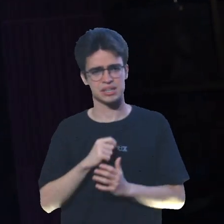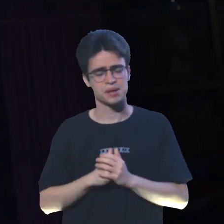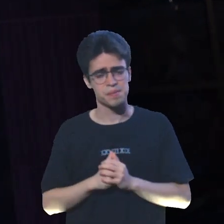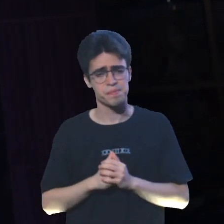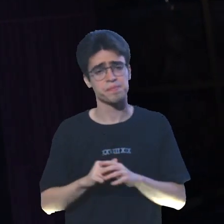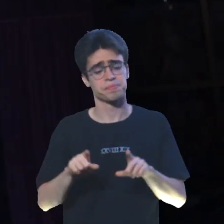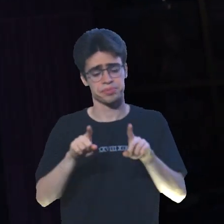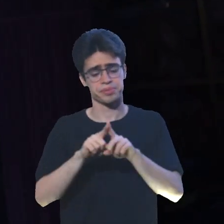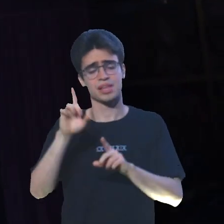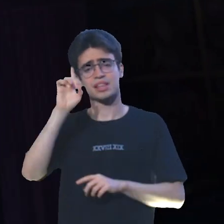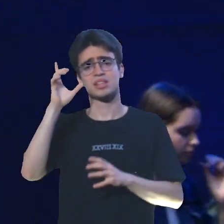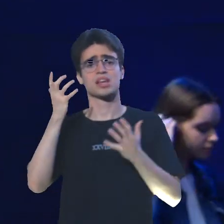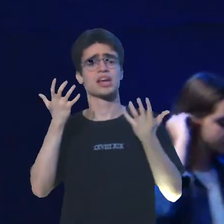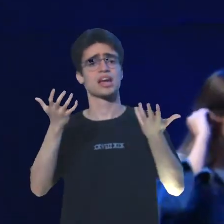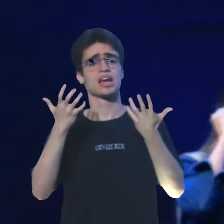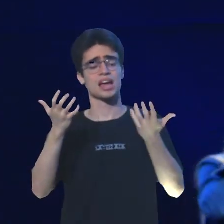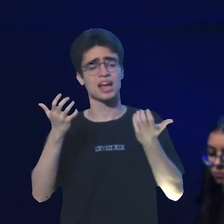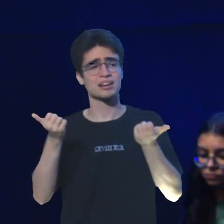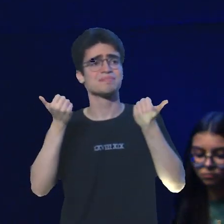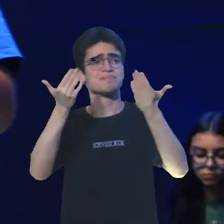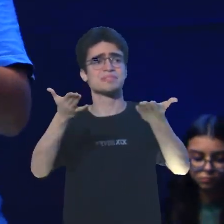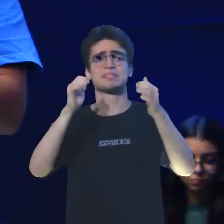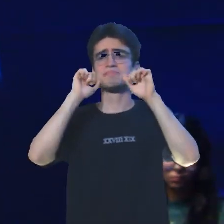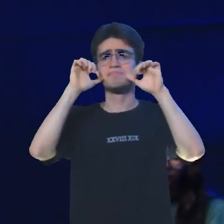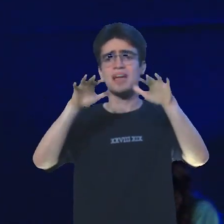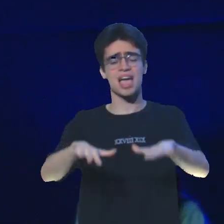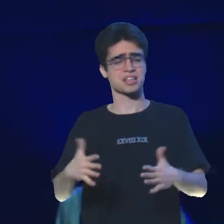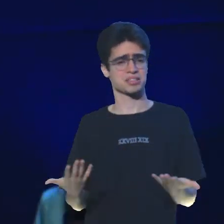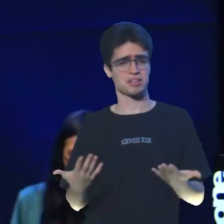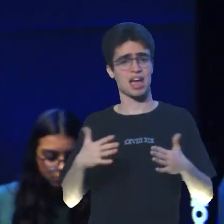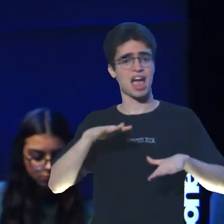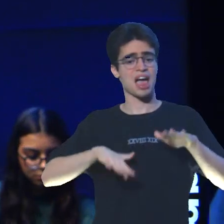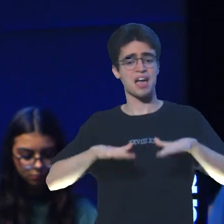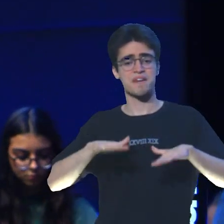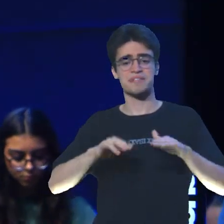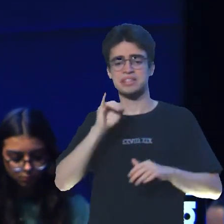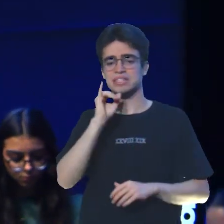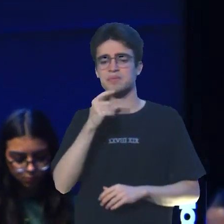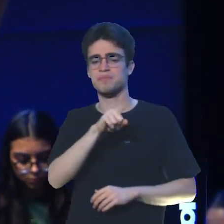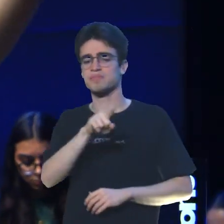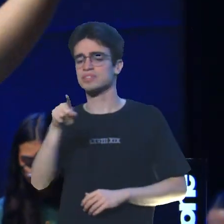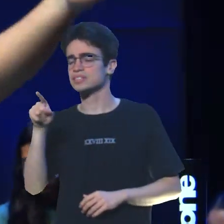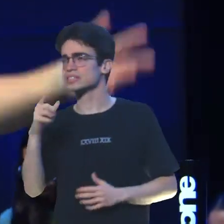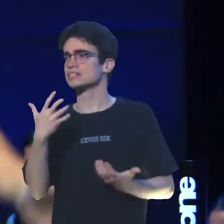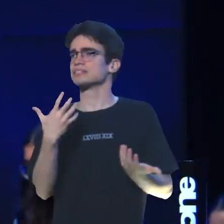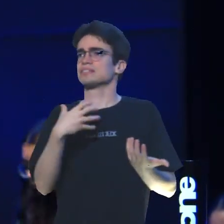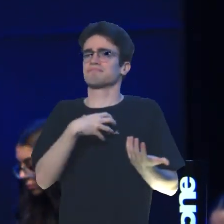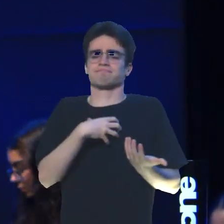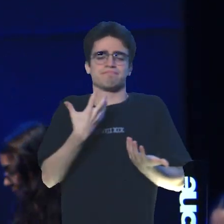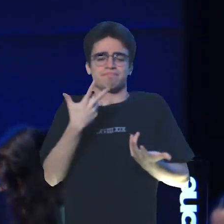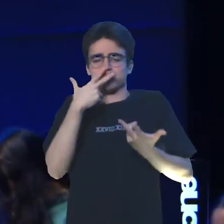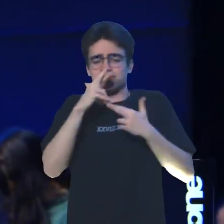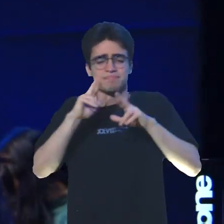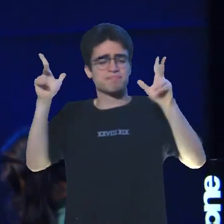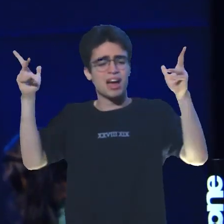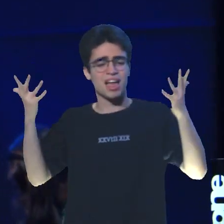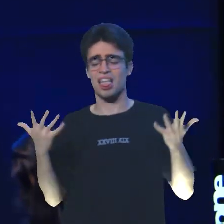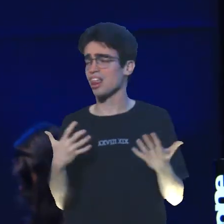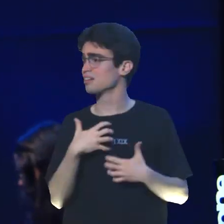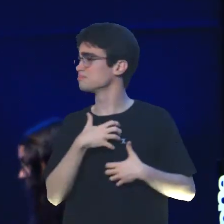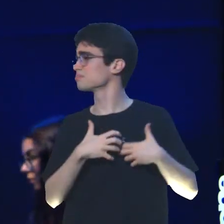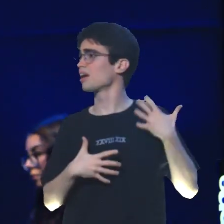E ainda assim o Senhor quer se derramar na sua vida, por mais que você esteja assim, em outro mundo.